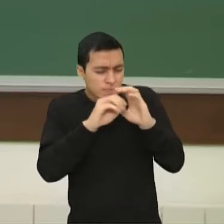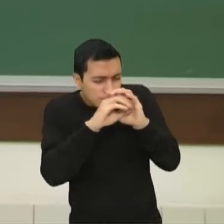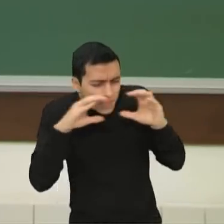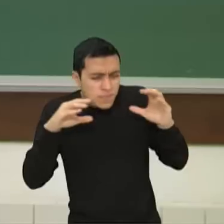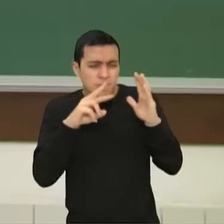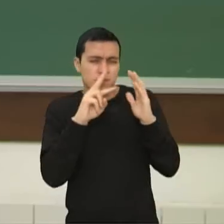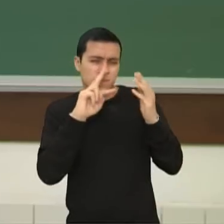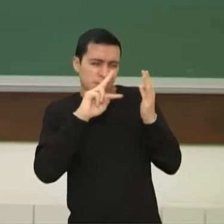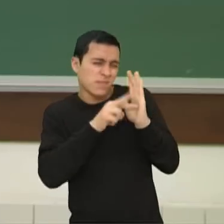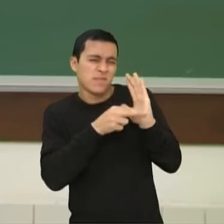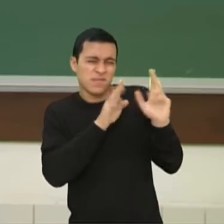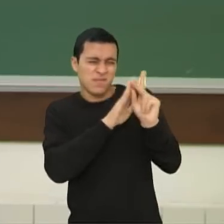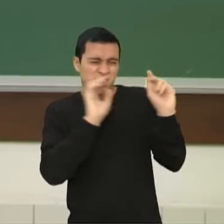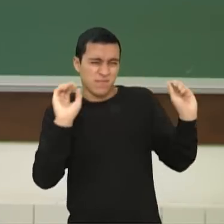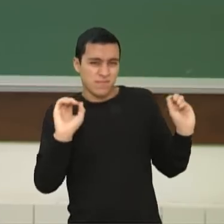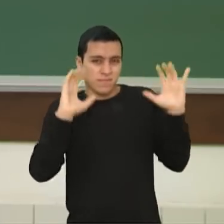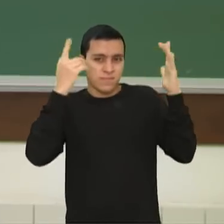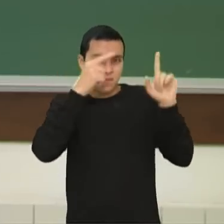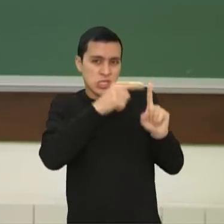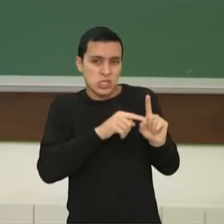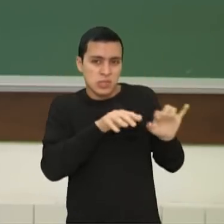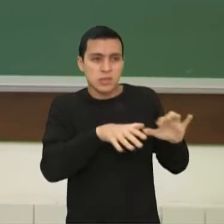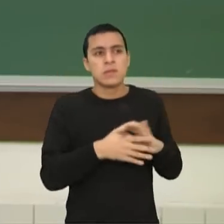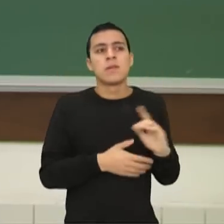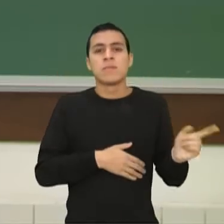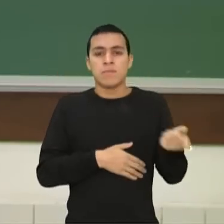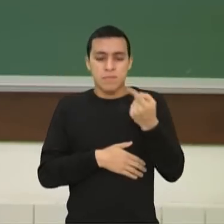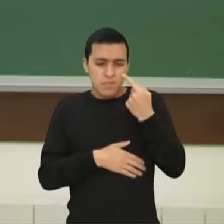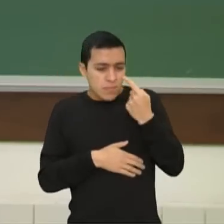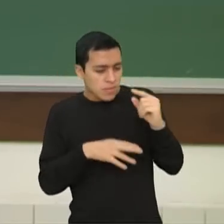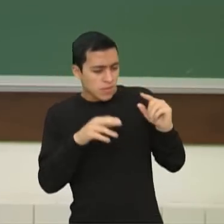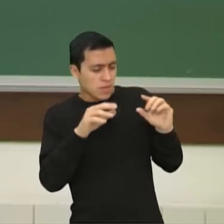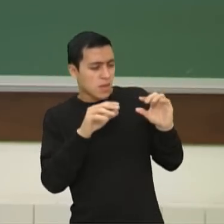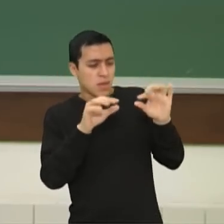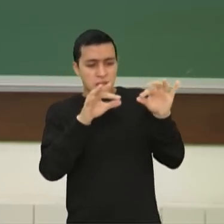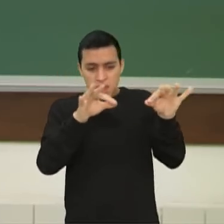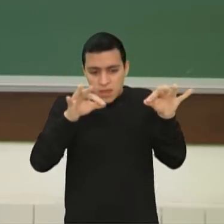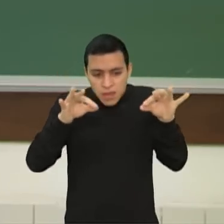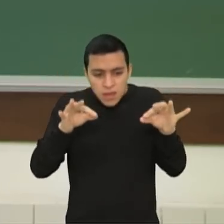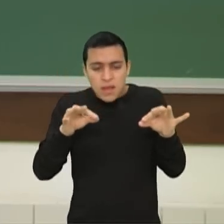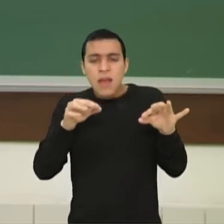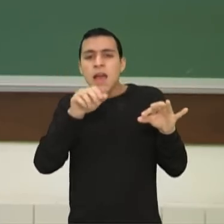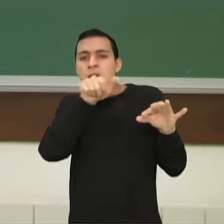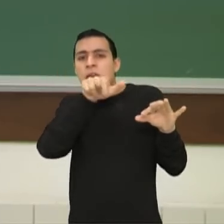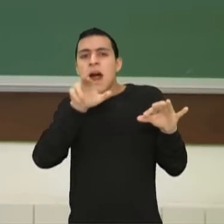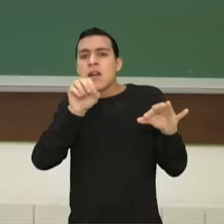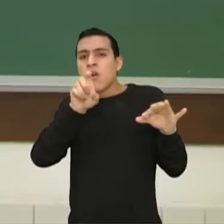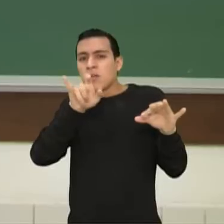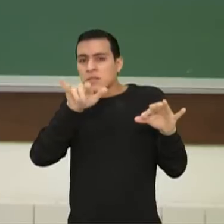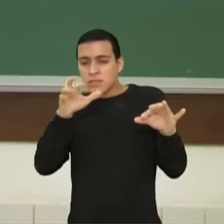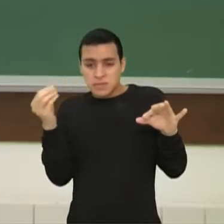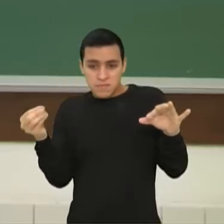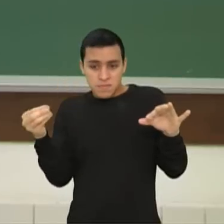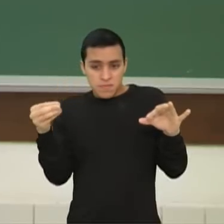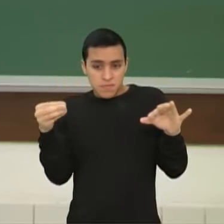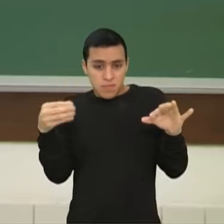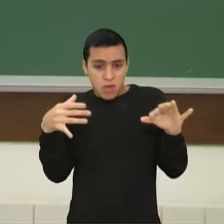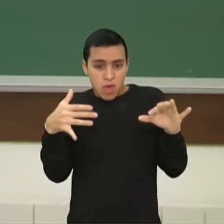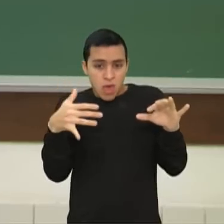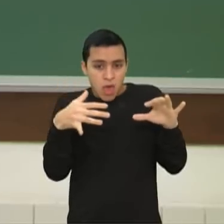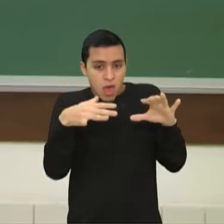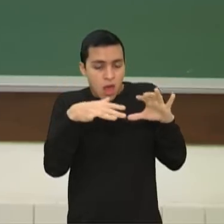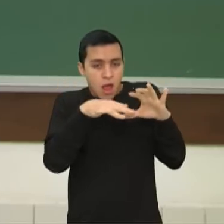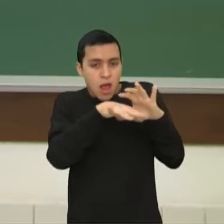festa. Então percebam que o espaço onde eu vou colocar o gás oxigênio, agora vai ser o dióxido